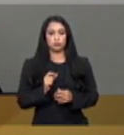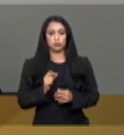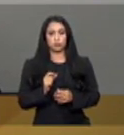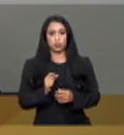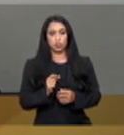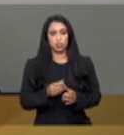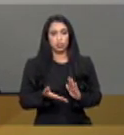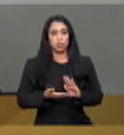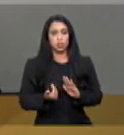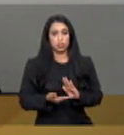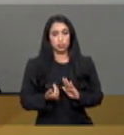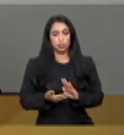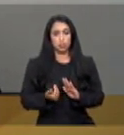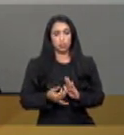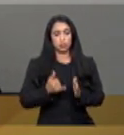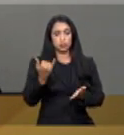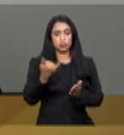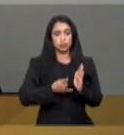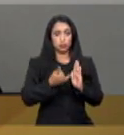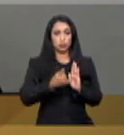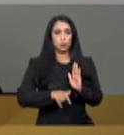tributos de outro agregado.